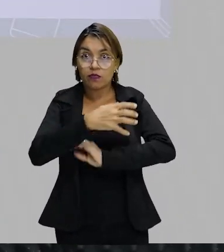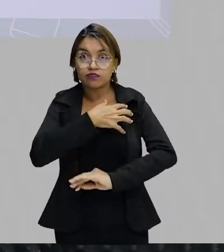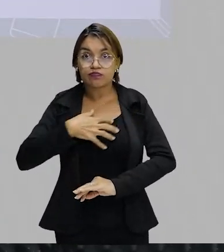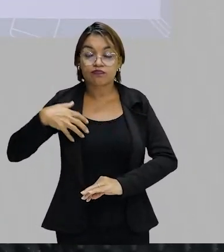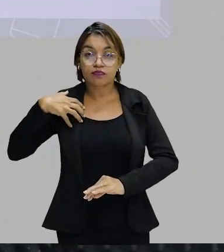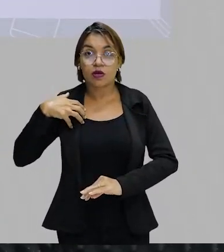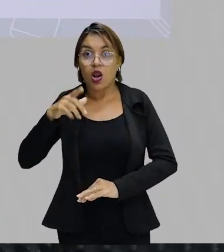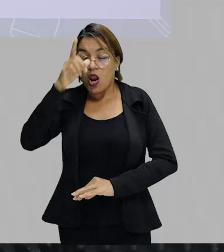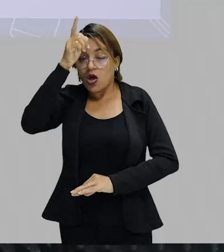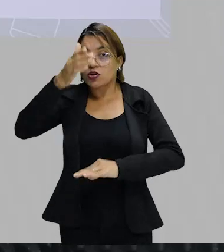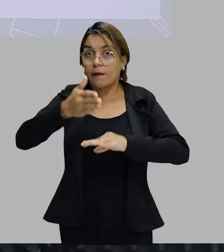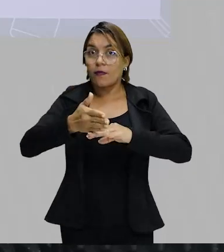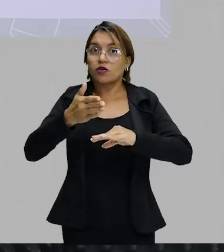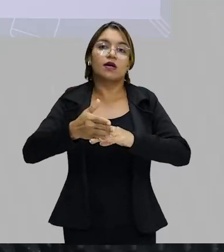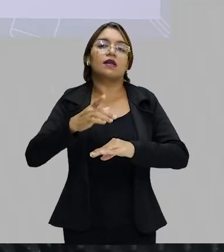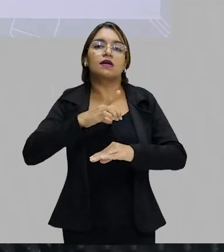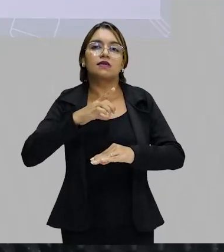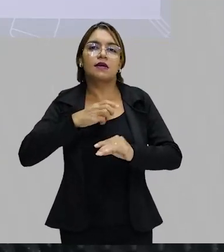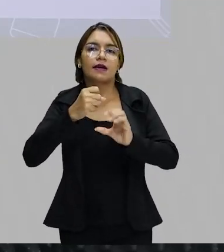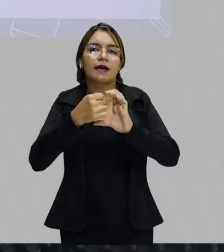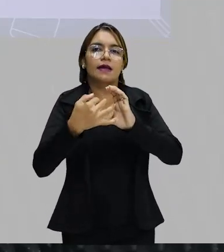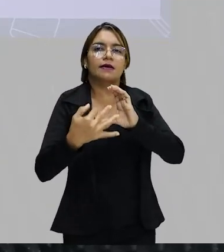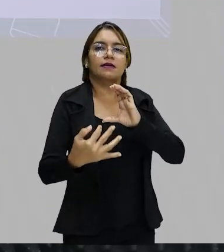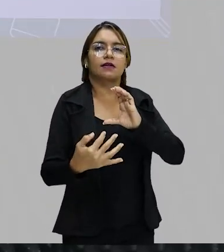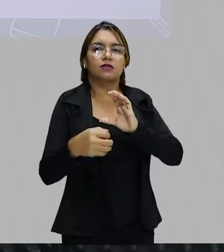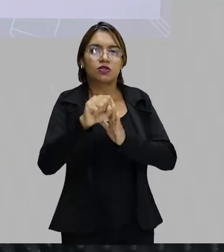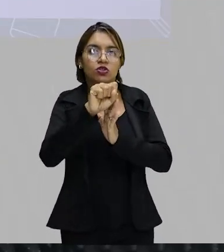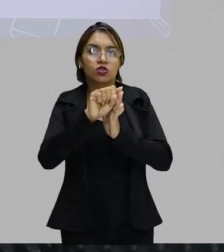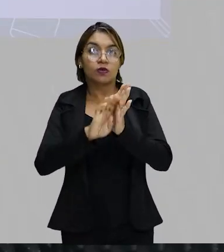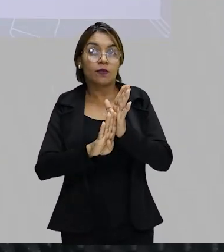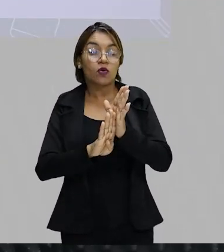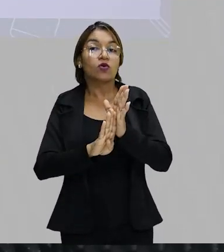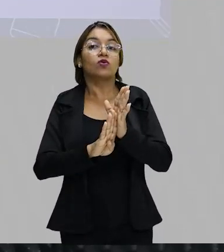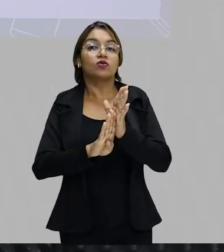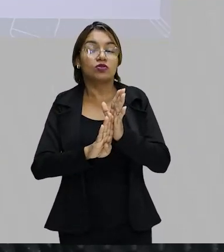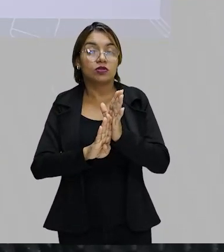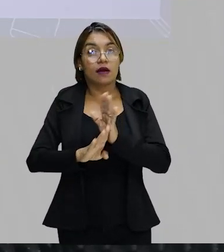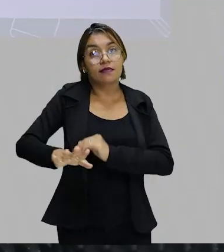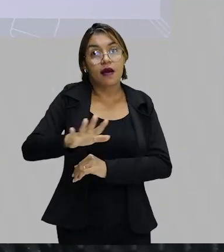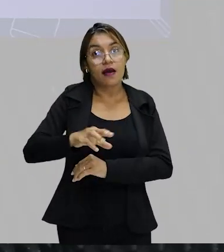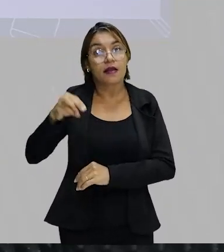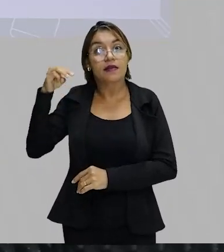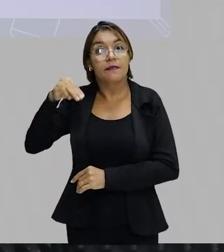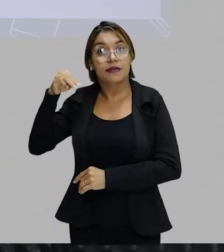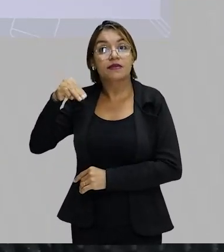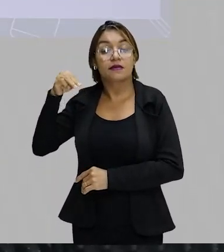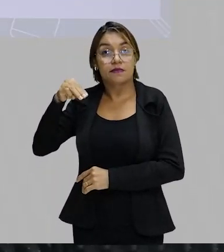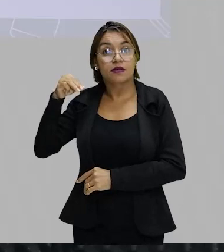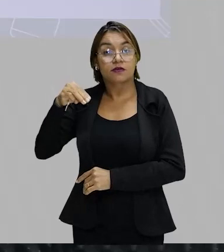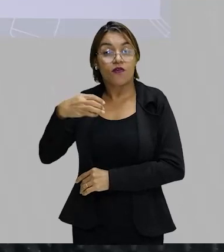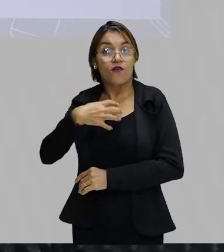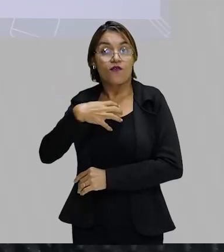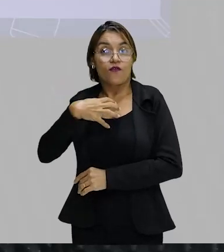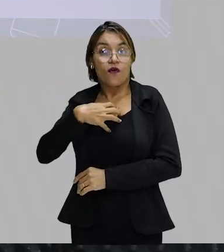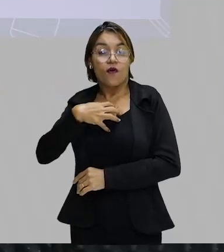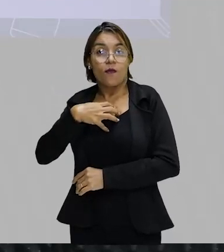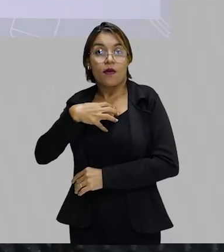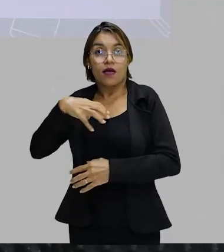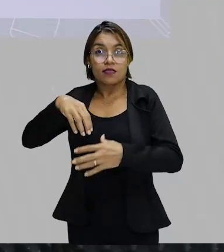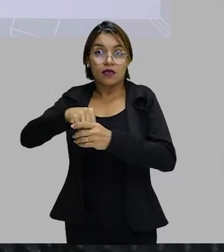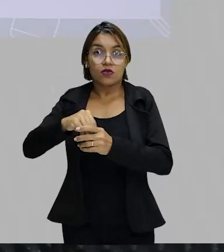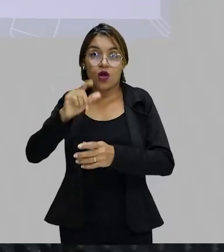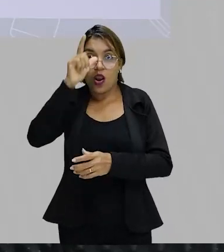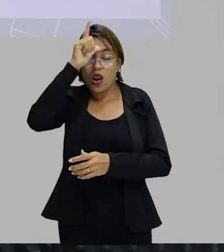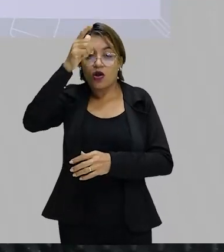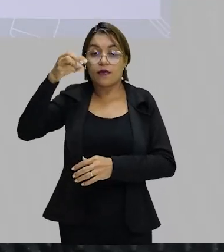moderna você vai puxar para caracteres e simbologias muito mais matemáticas, formais dentro de uma lógica